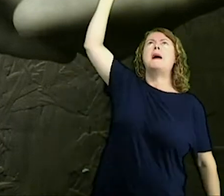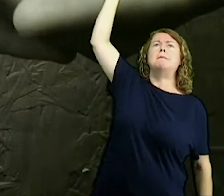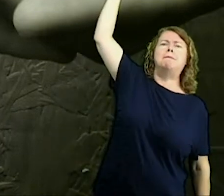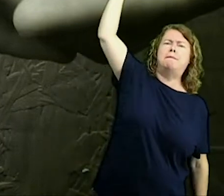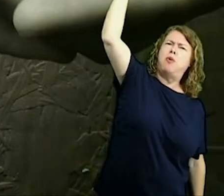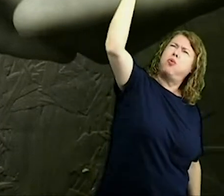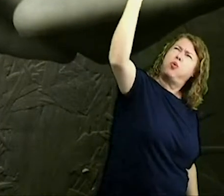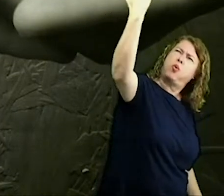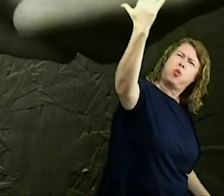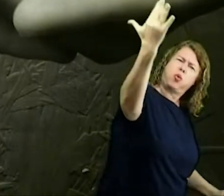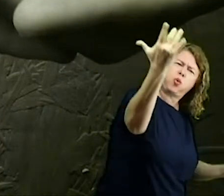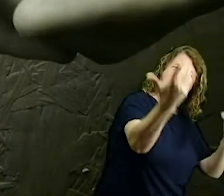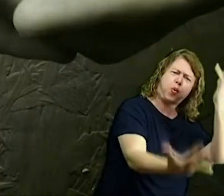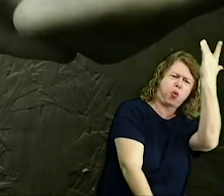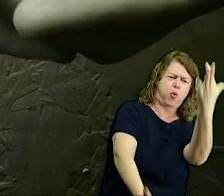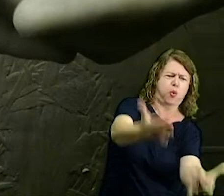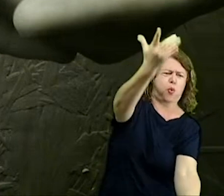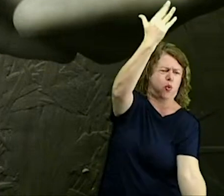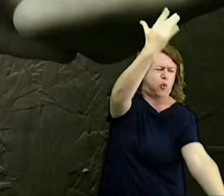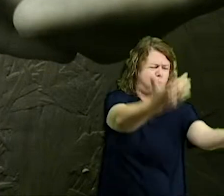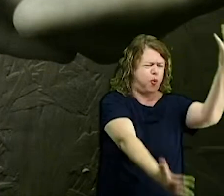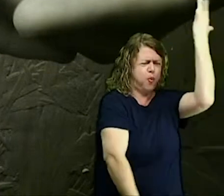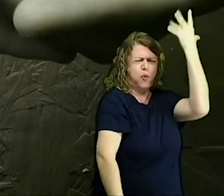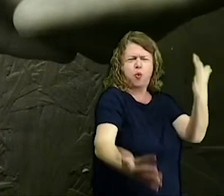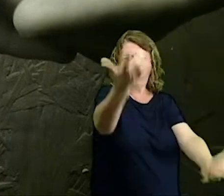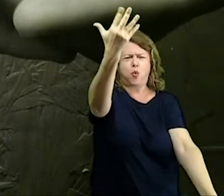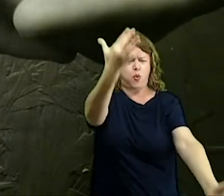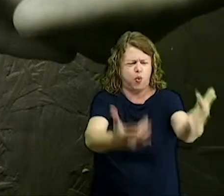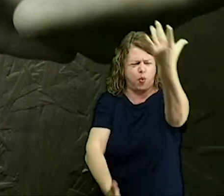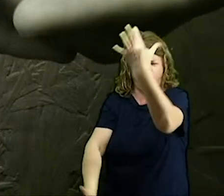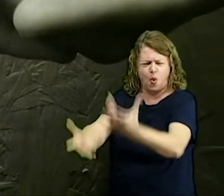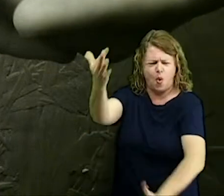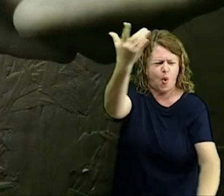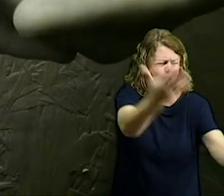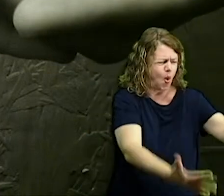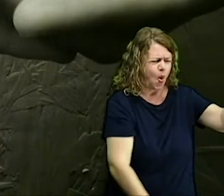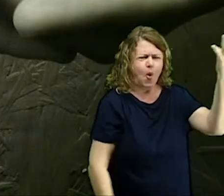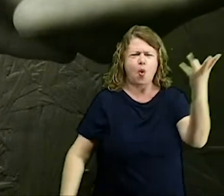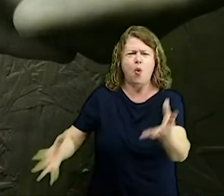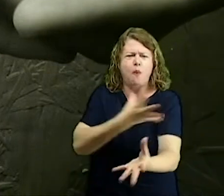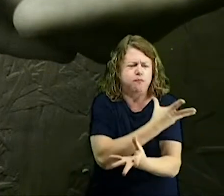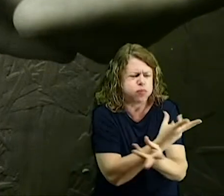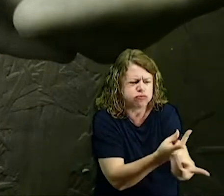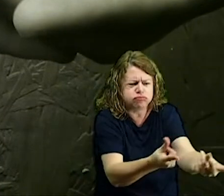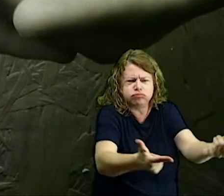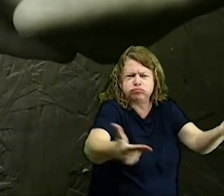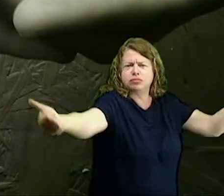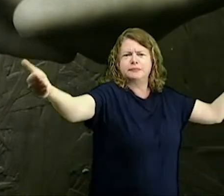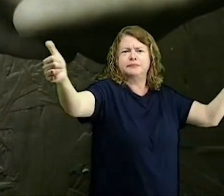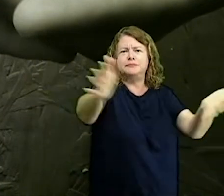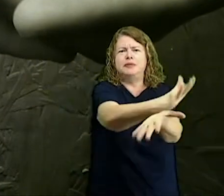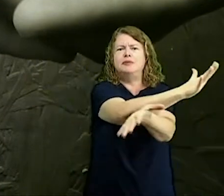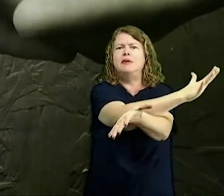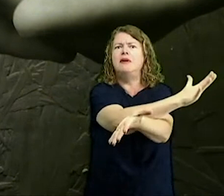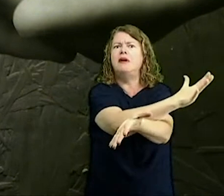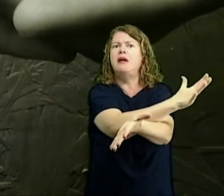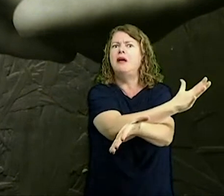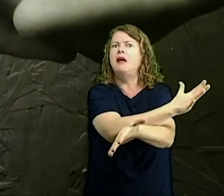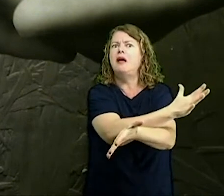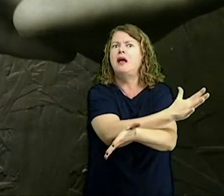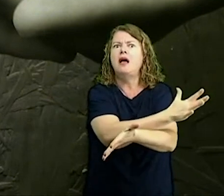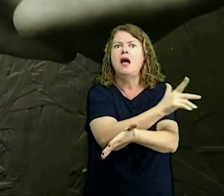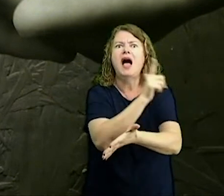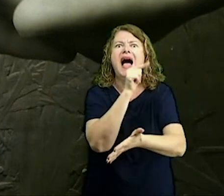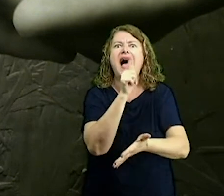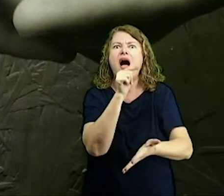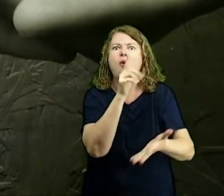o holocausto, e a lenha, e as pedras, e o pó, e ainda lambeu a água que estava no rego. E o que vendo